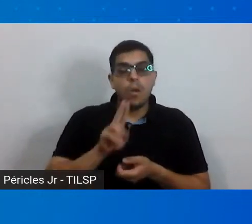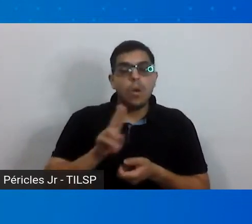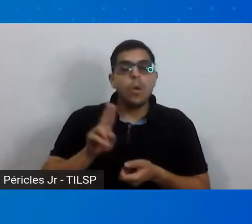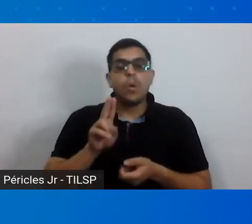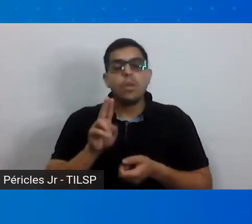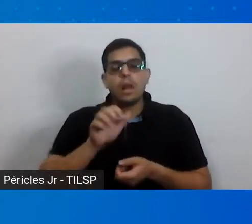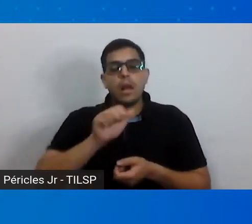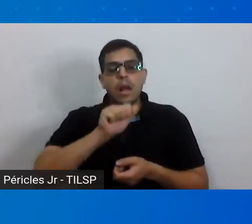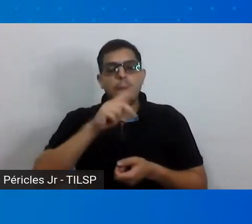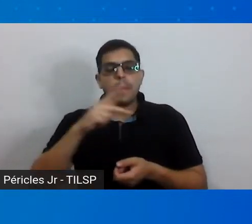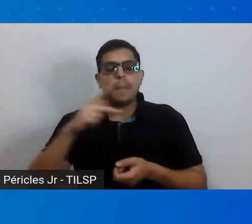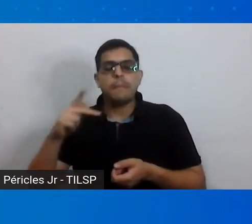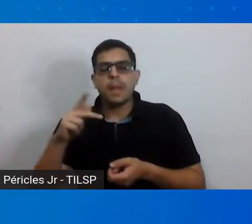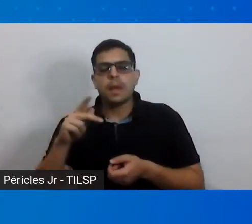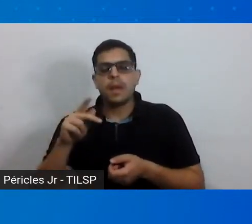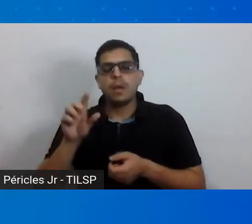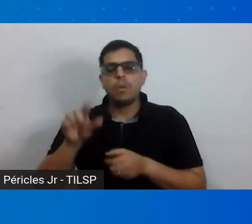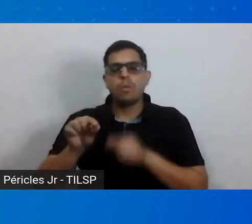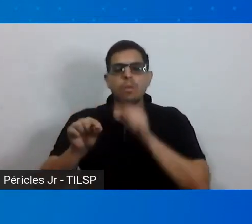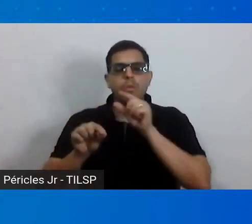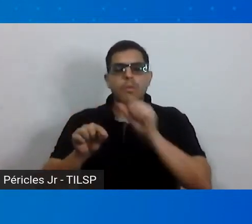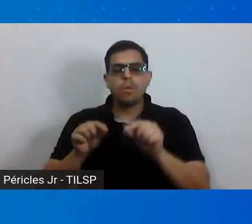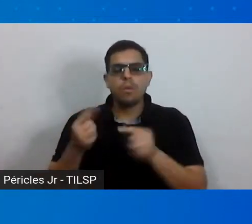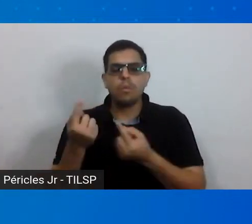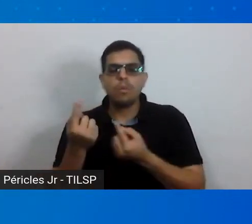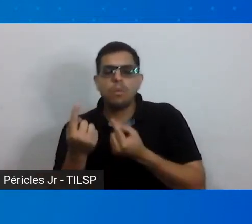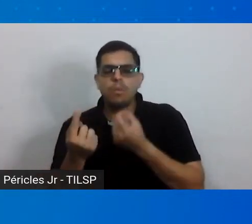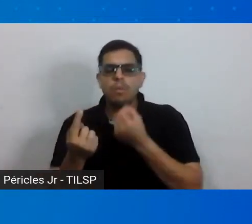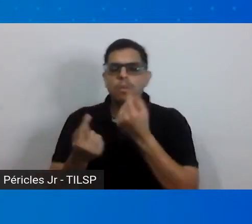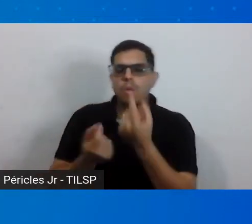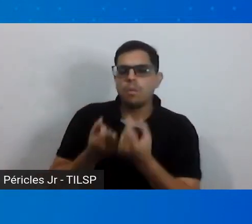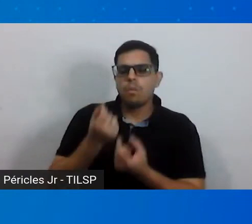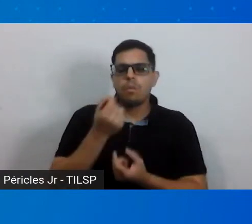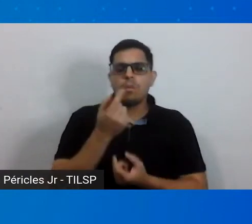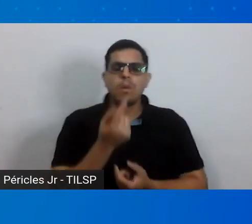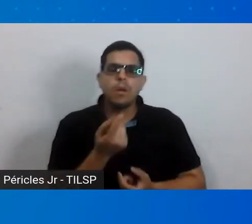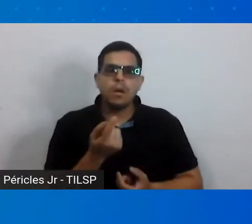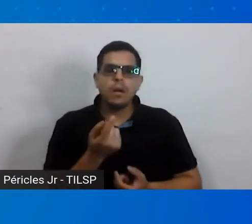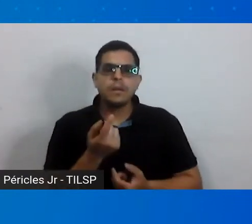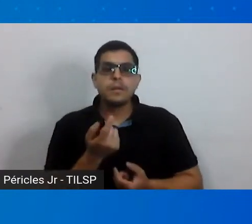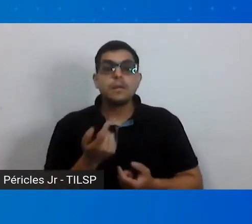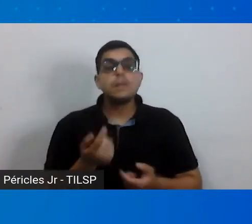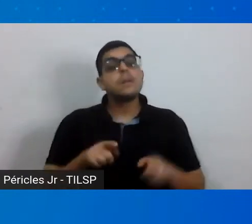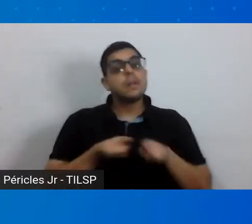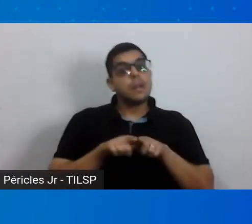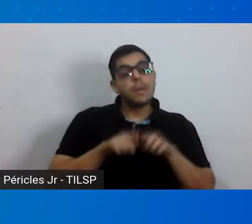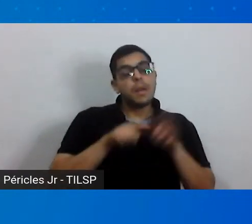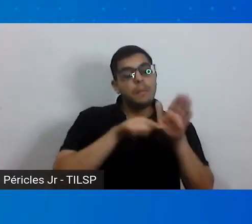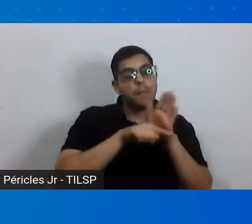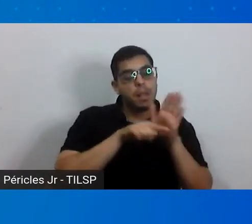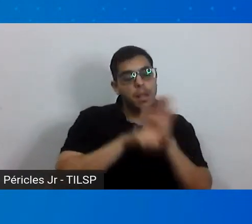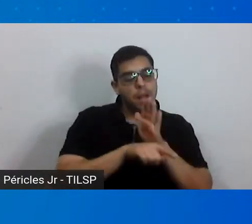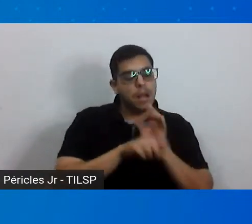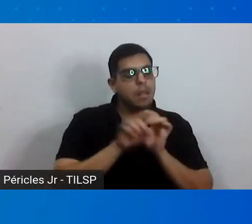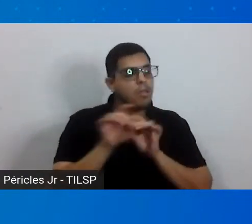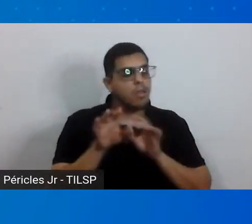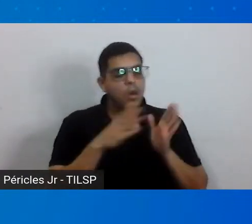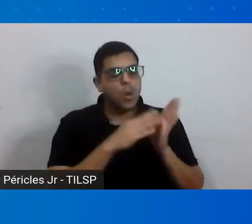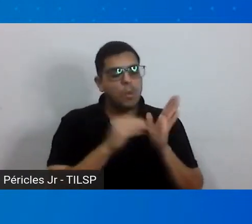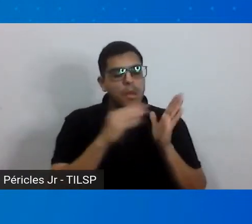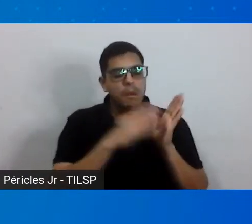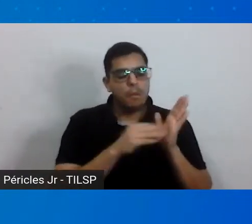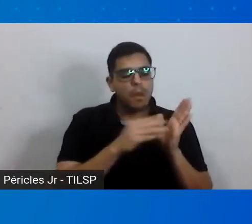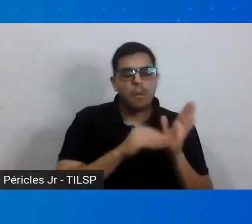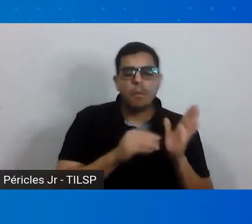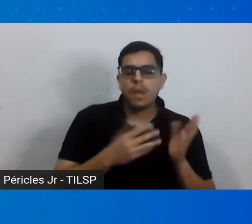e ferramentas e que pesquisar significa apenas copiar e colar sendo essa minha área de pesquisa